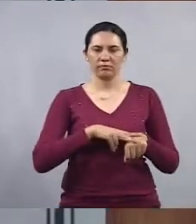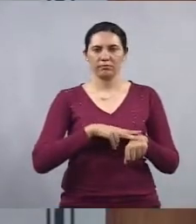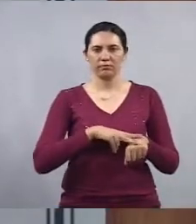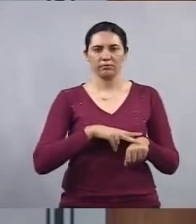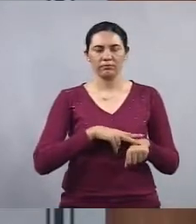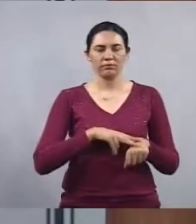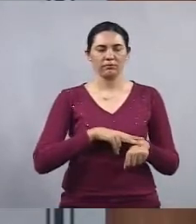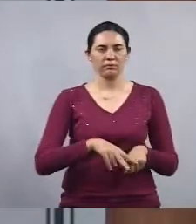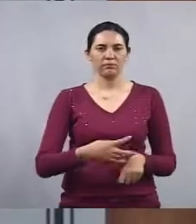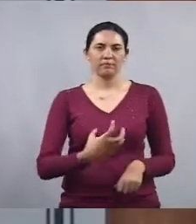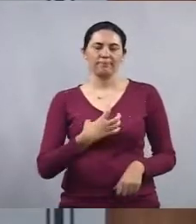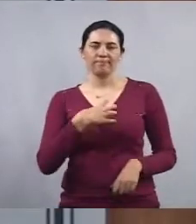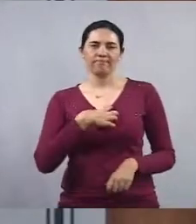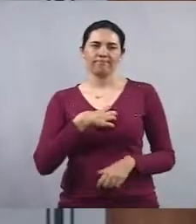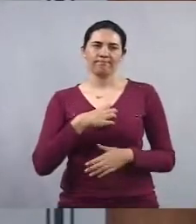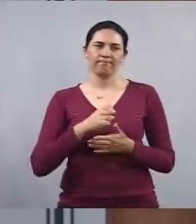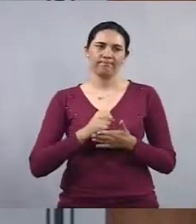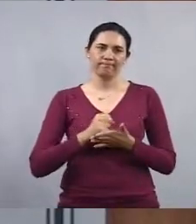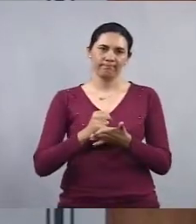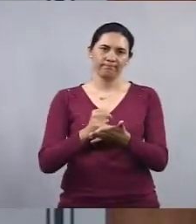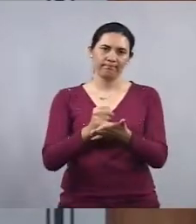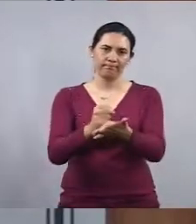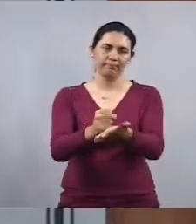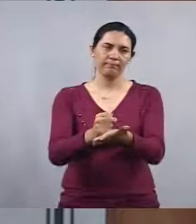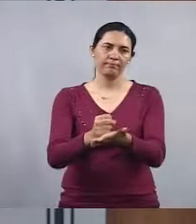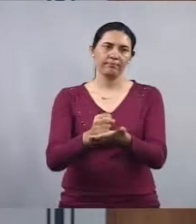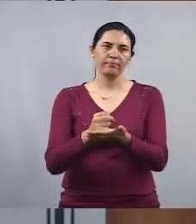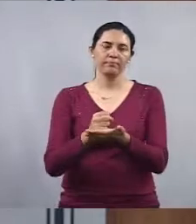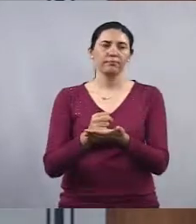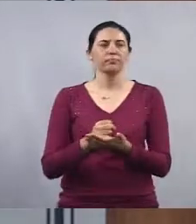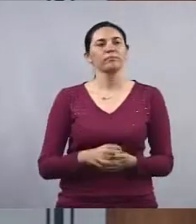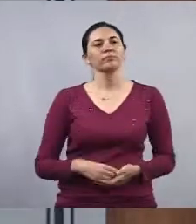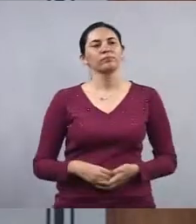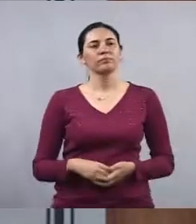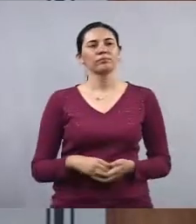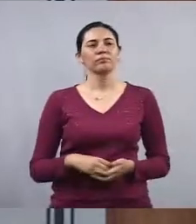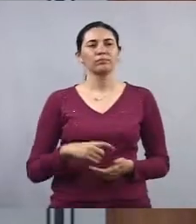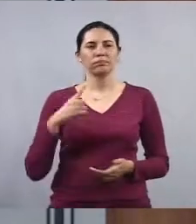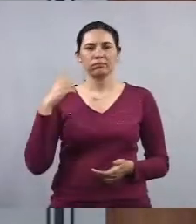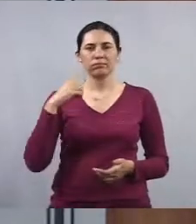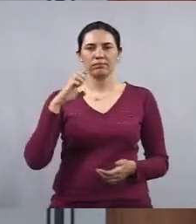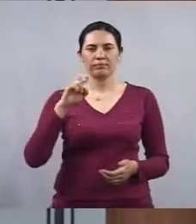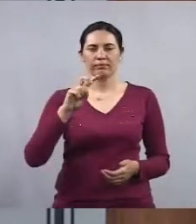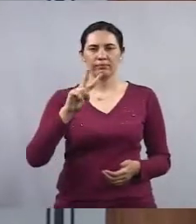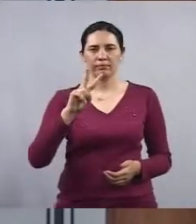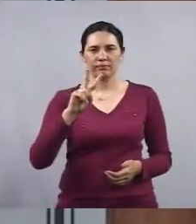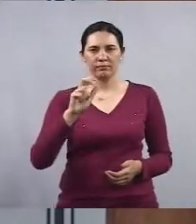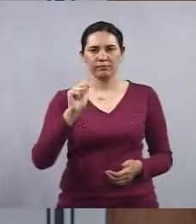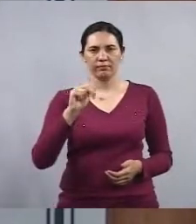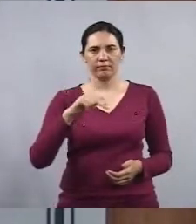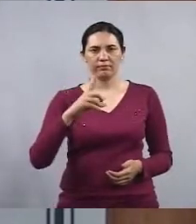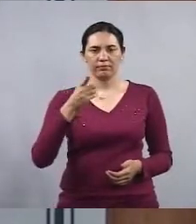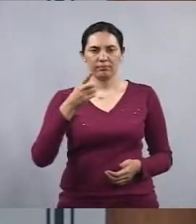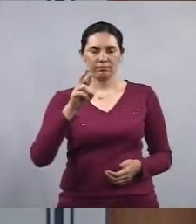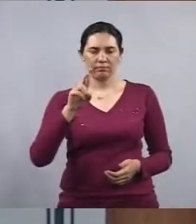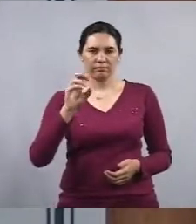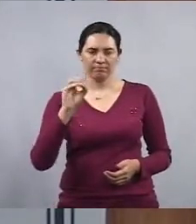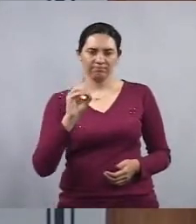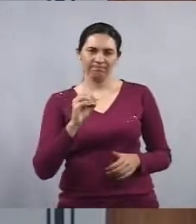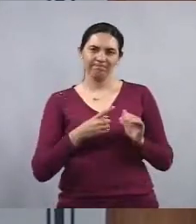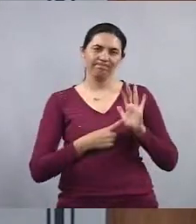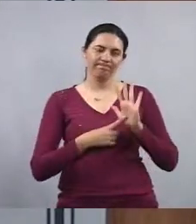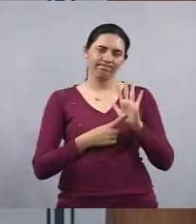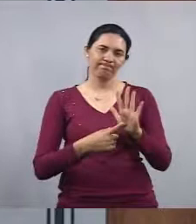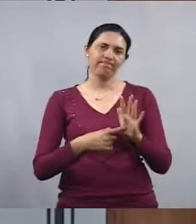É mas o sentido do encaminhamento desse requerimento do deputado levando Gucci é mostrar o descontentamento